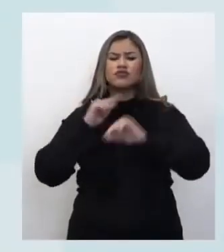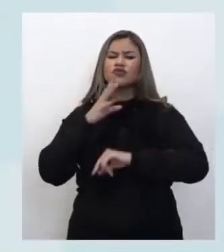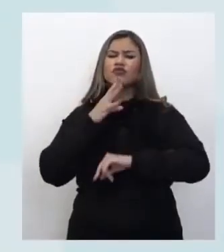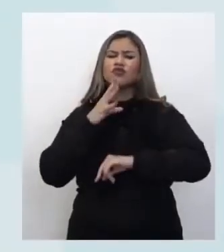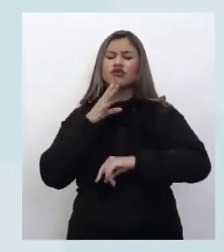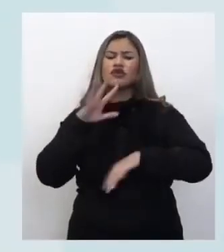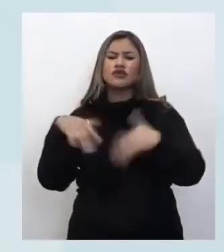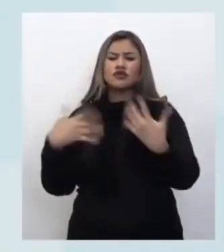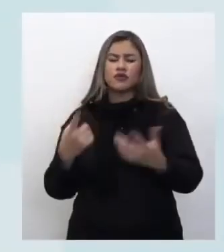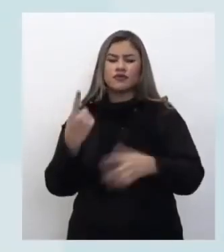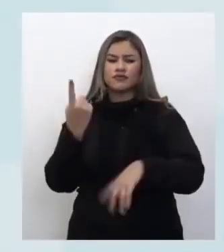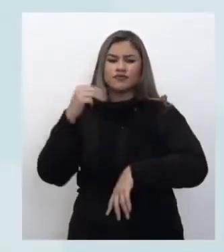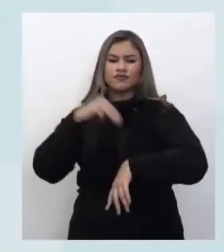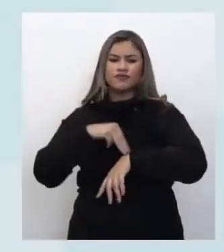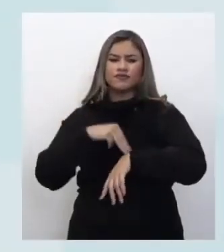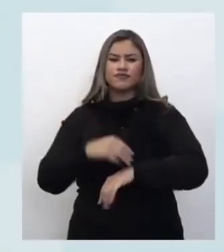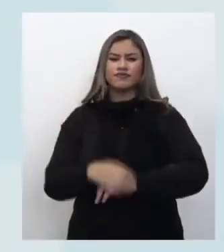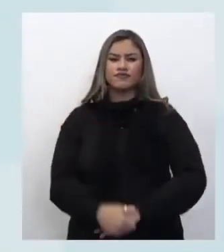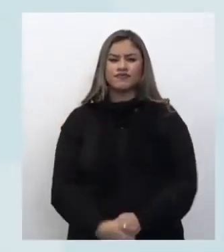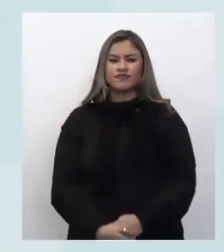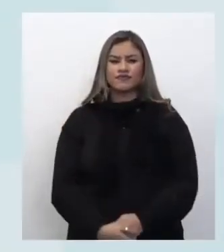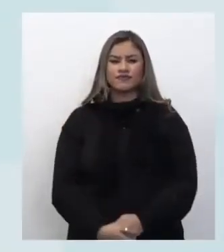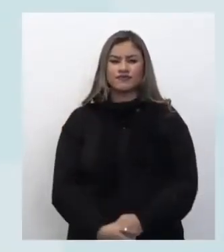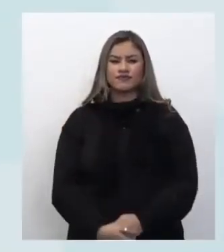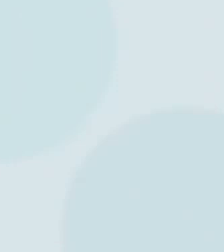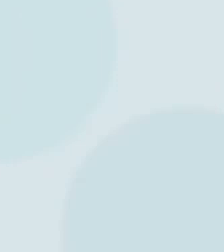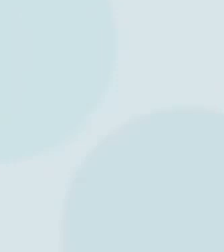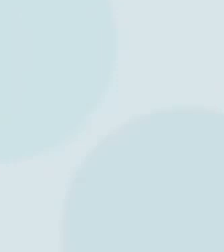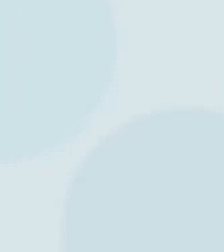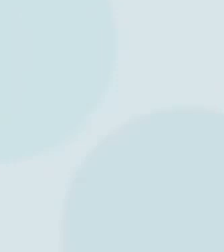professora Márcia, eu vou deixar 1 minuto.